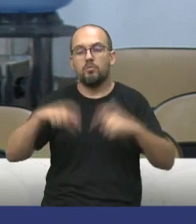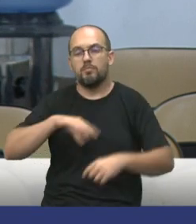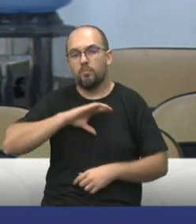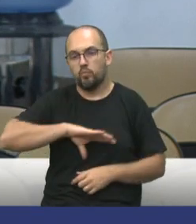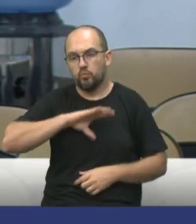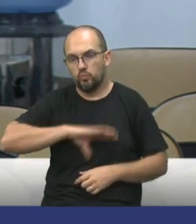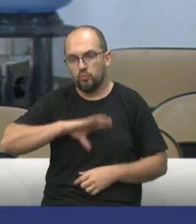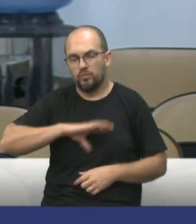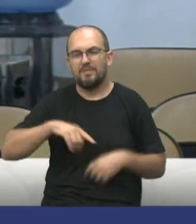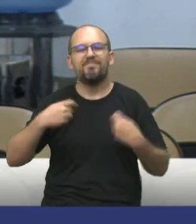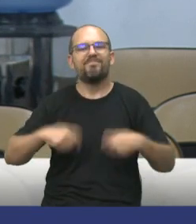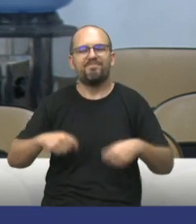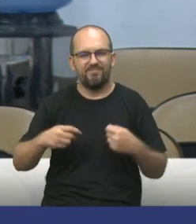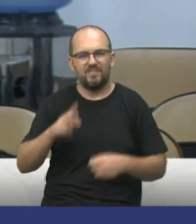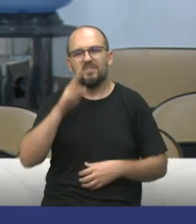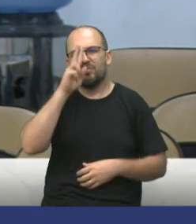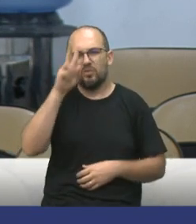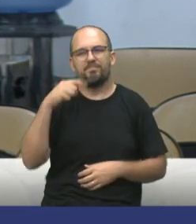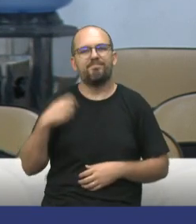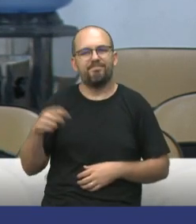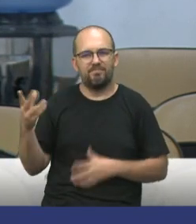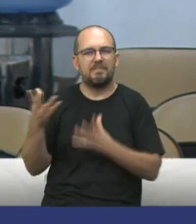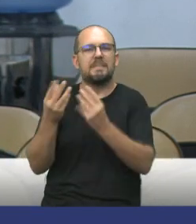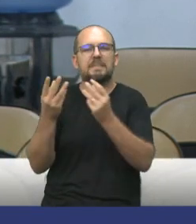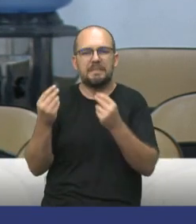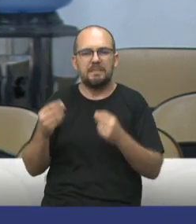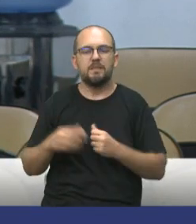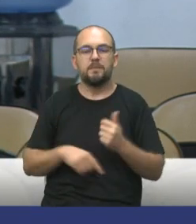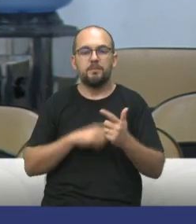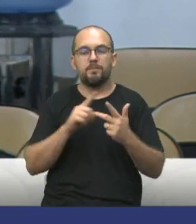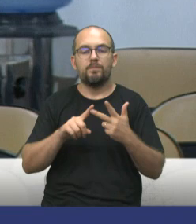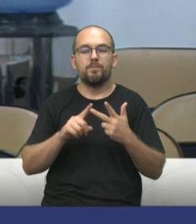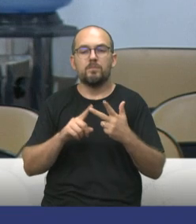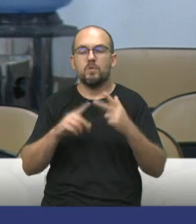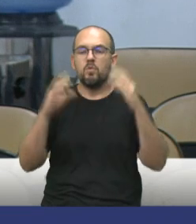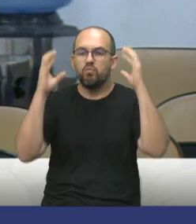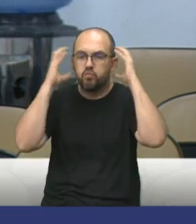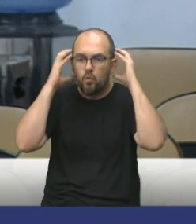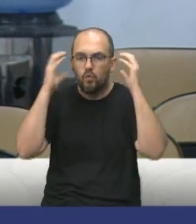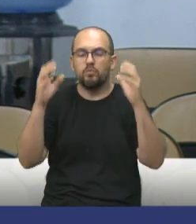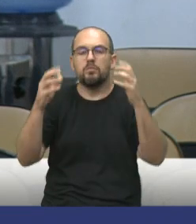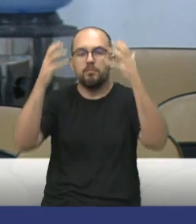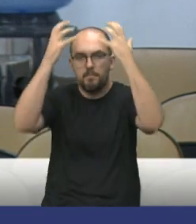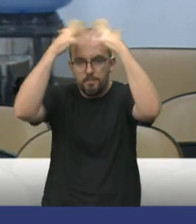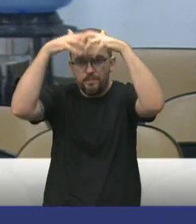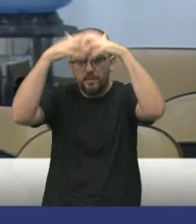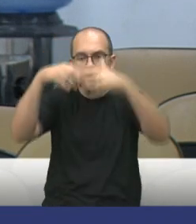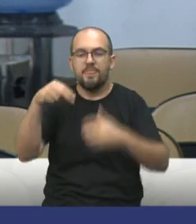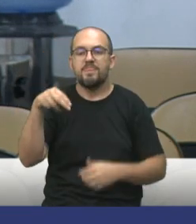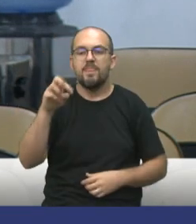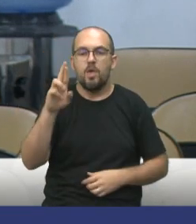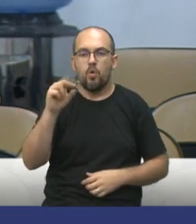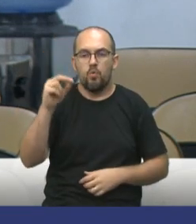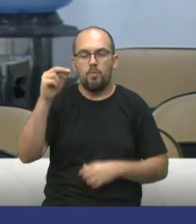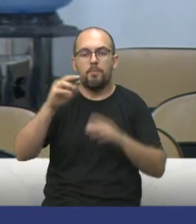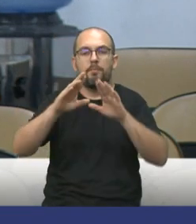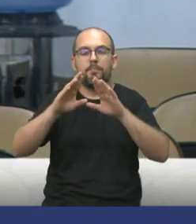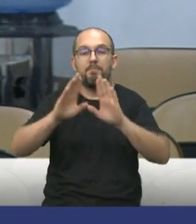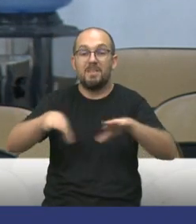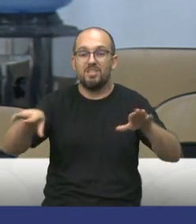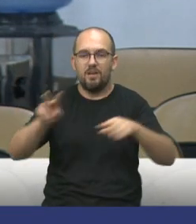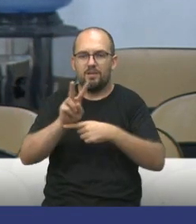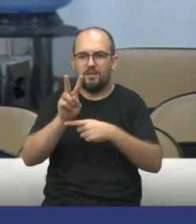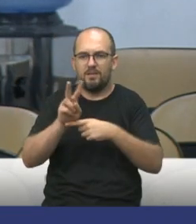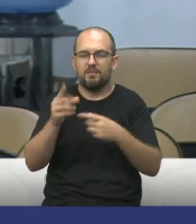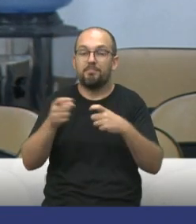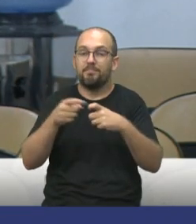Potunduva, uma demanda muito grande, né, de psicólogos, fono e neuropediatria, a espera é muito grande para as nossas crianças,